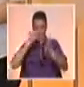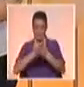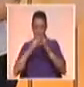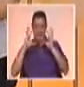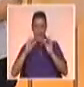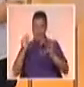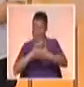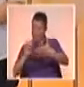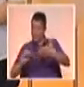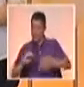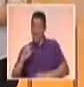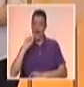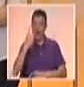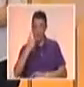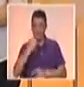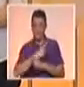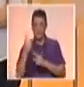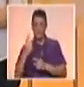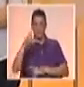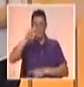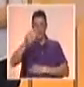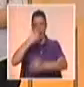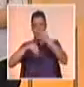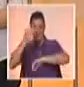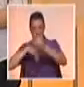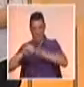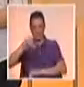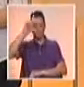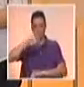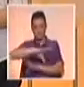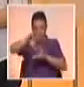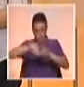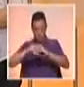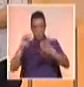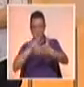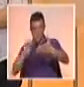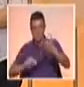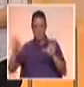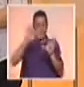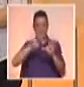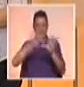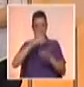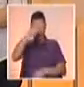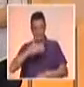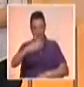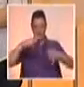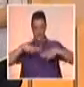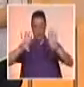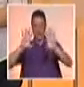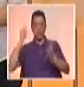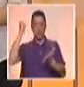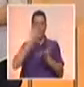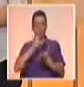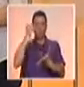melhor é inscreverem-se já. Para além da alimentação, também inclui esta inscrição e a participação na semana de férias um seguro, não